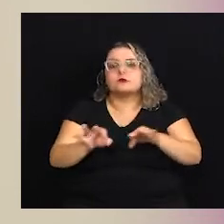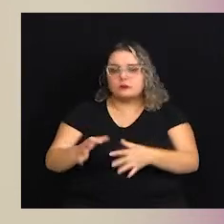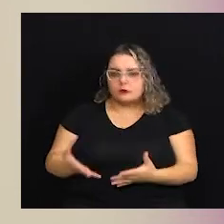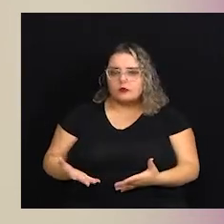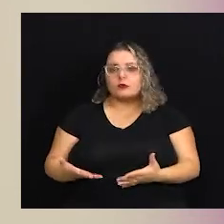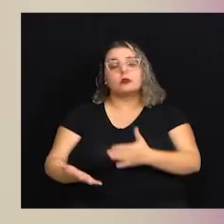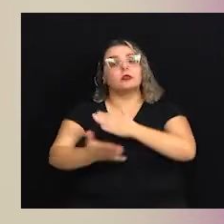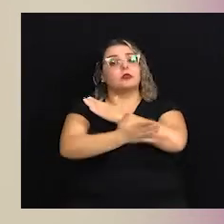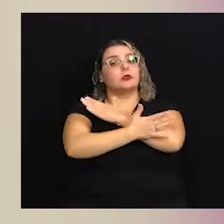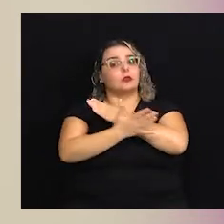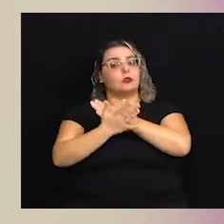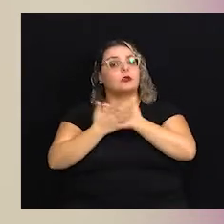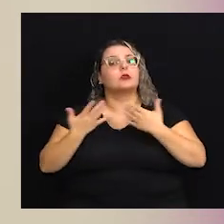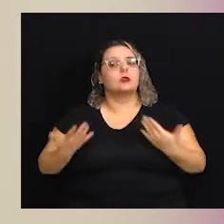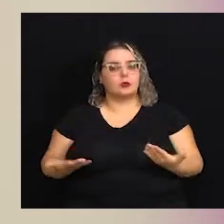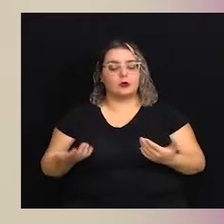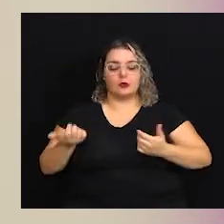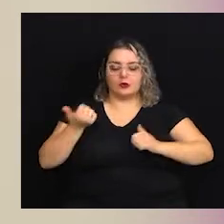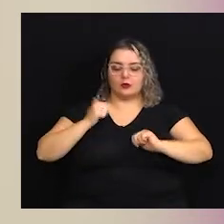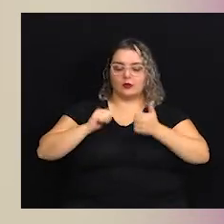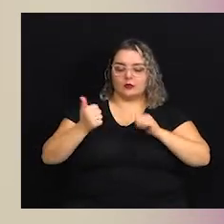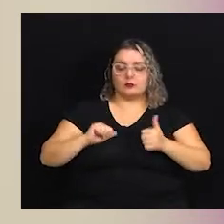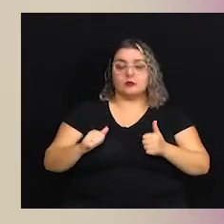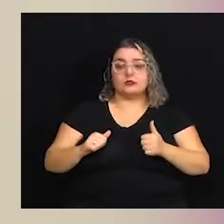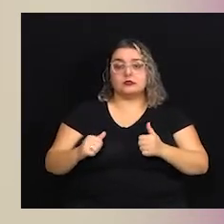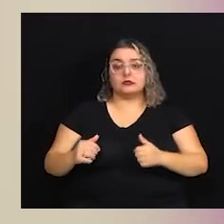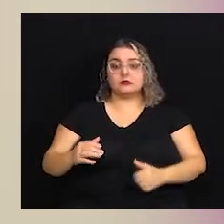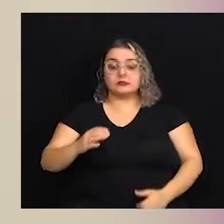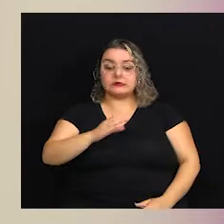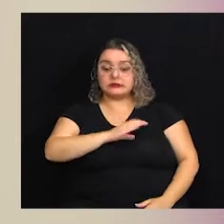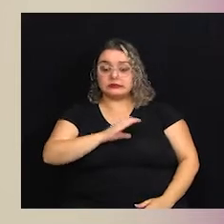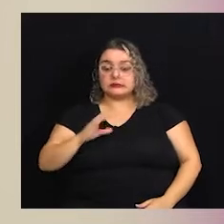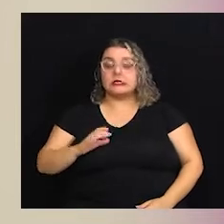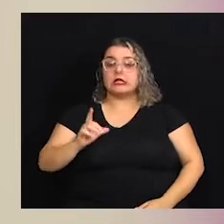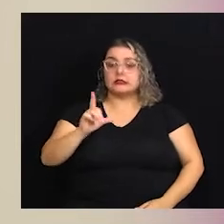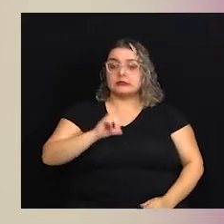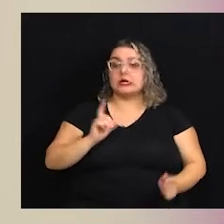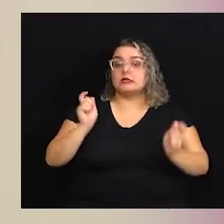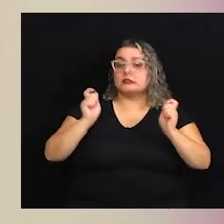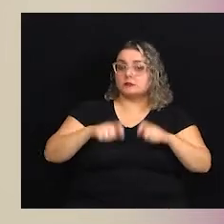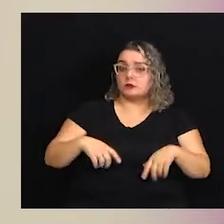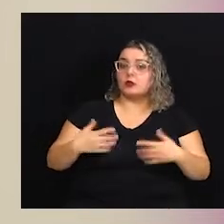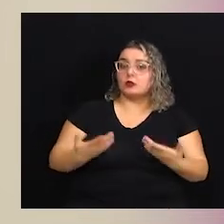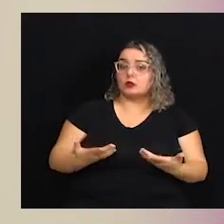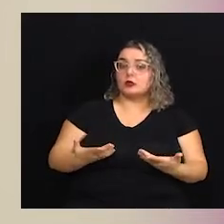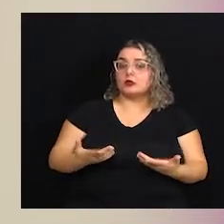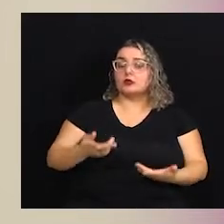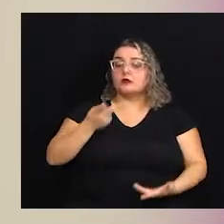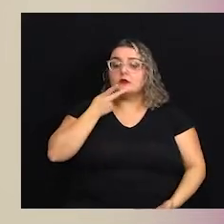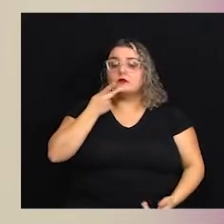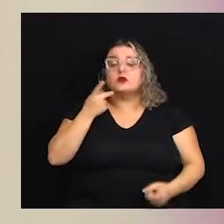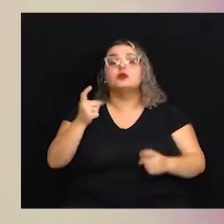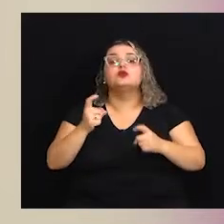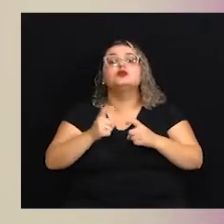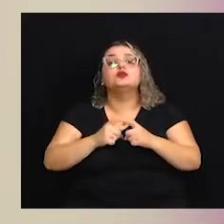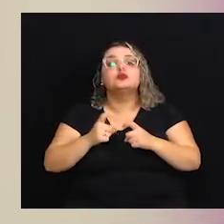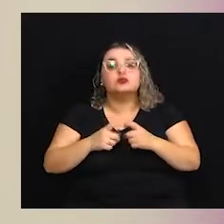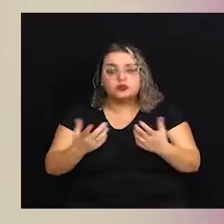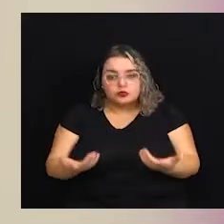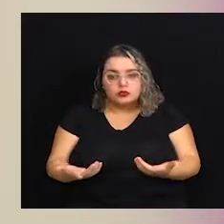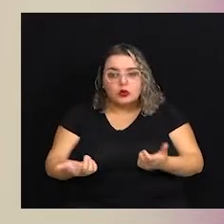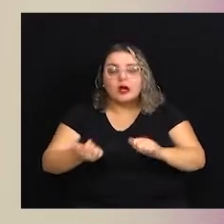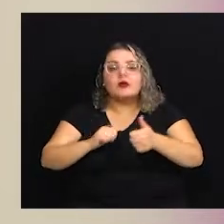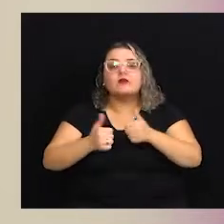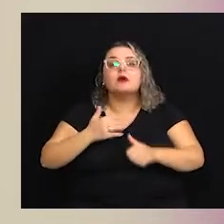preparado para me ajudar a me avaliar clinicamente, ela tem esse poder, e falar, doutor, eu gostaria, o senhor